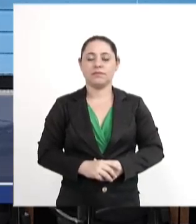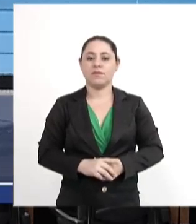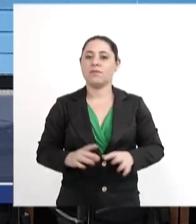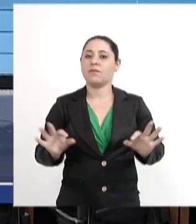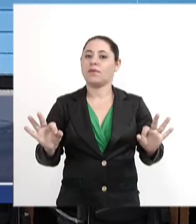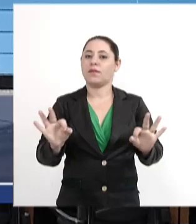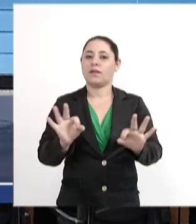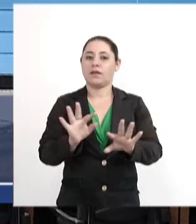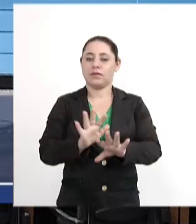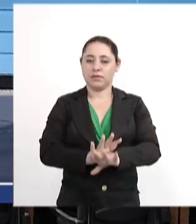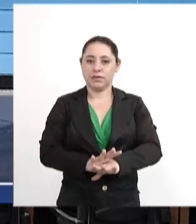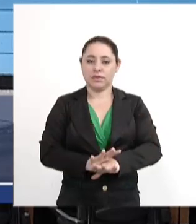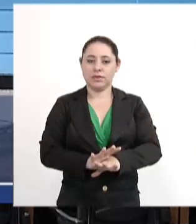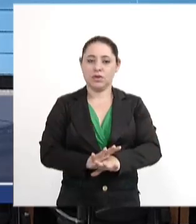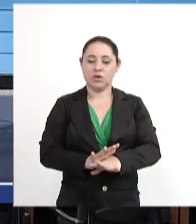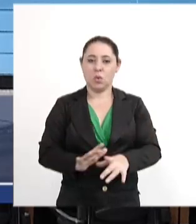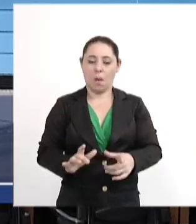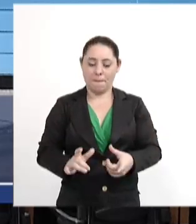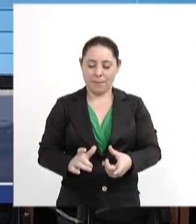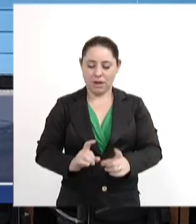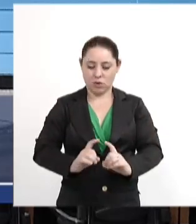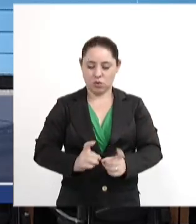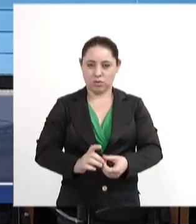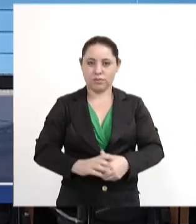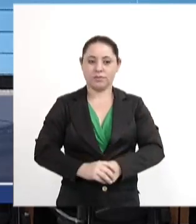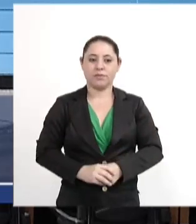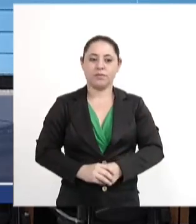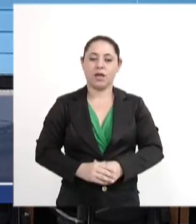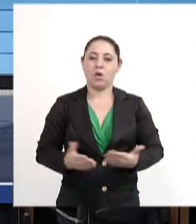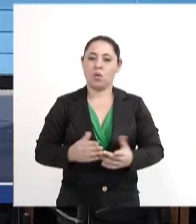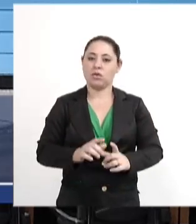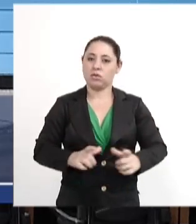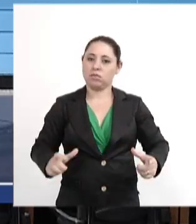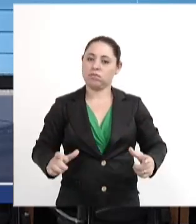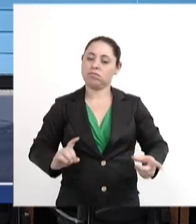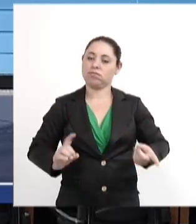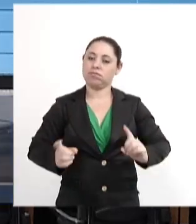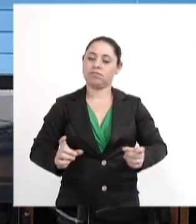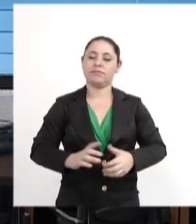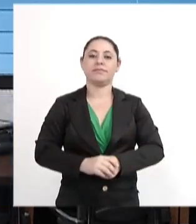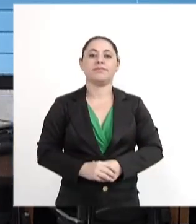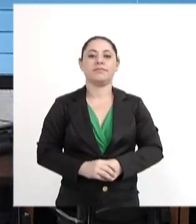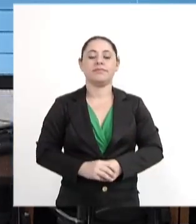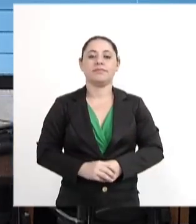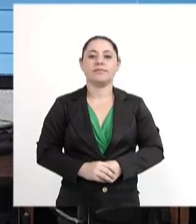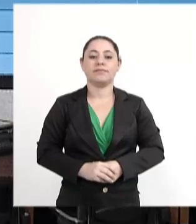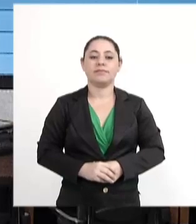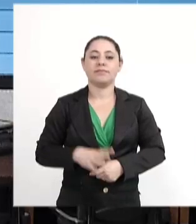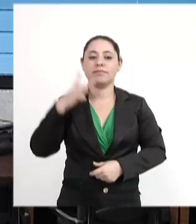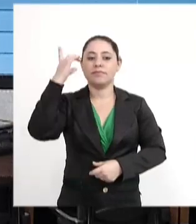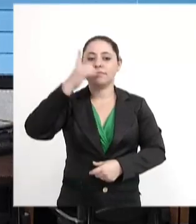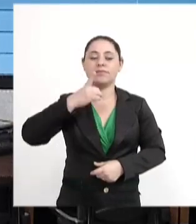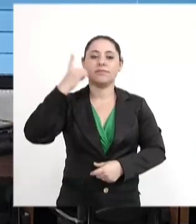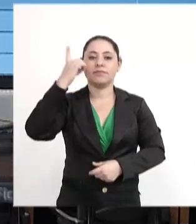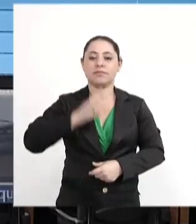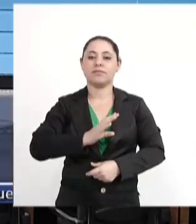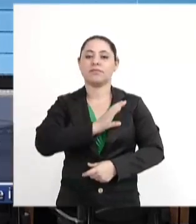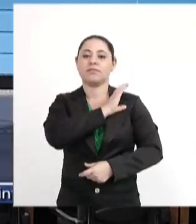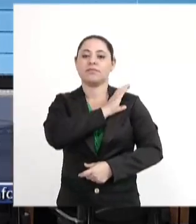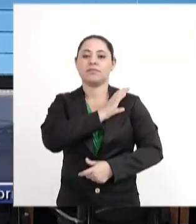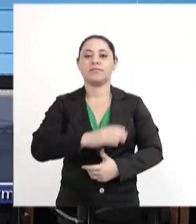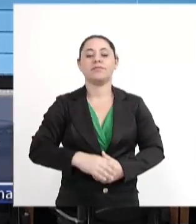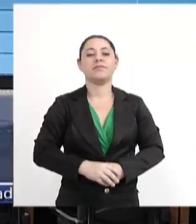Encerrado o pequeno expediente. Passemos ao grande expediente. Com a palavra, o deputado Capitão